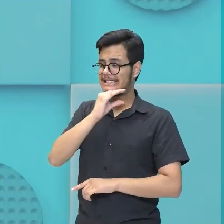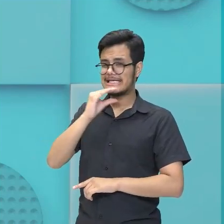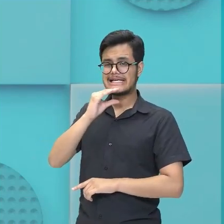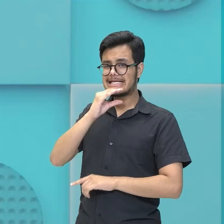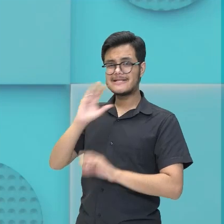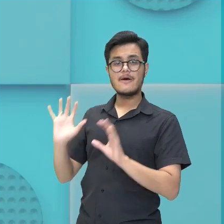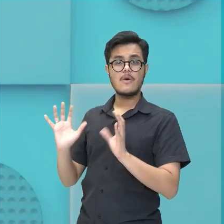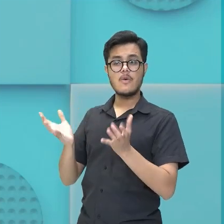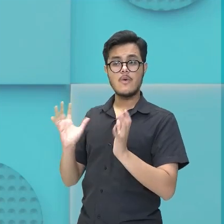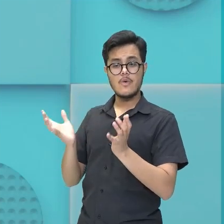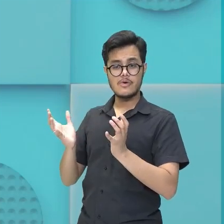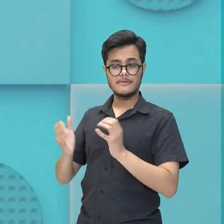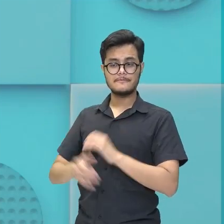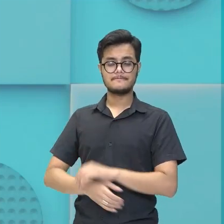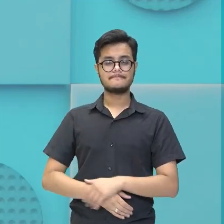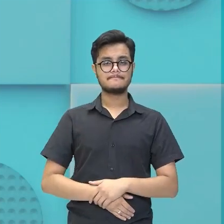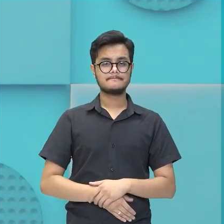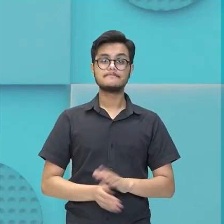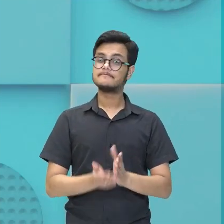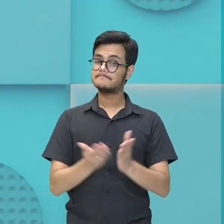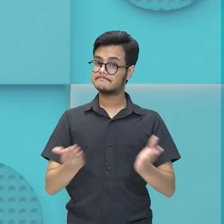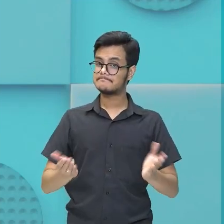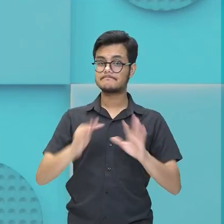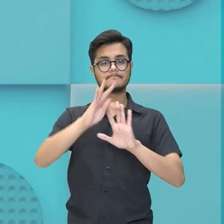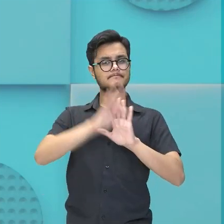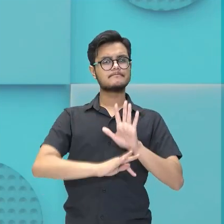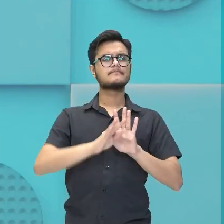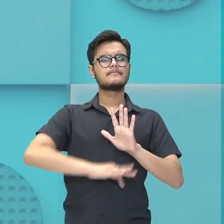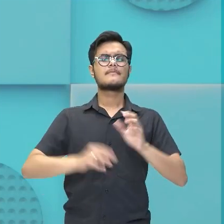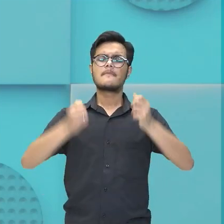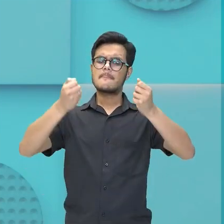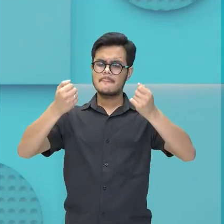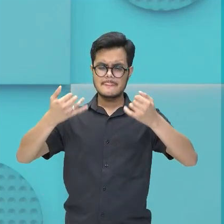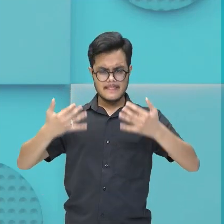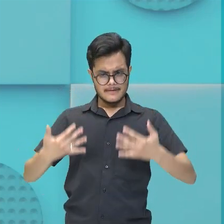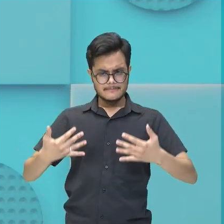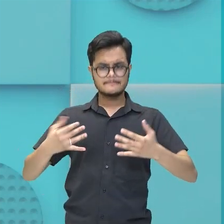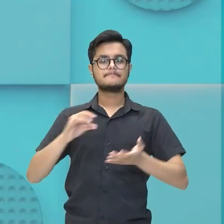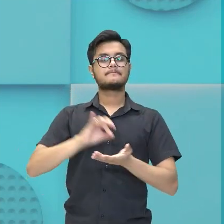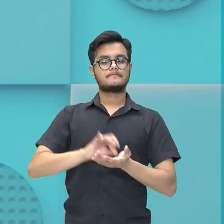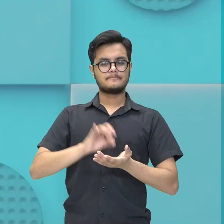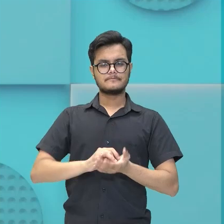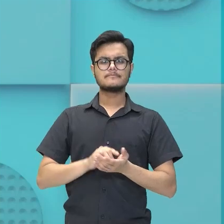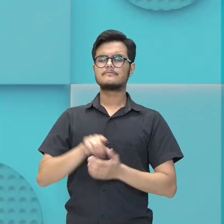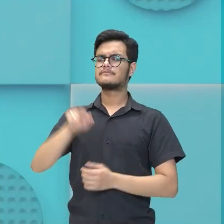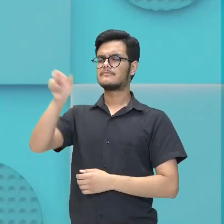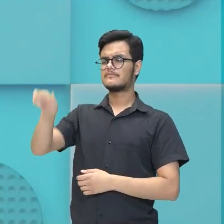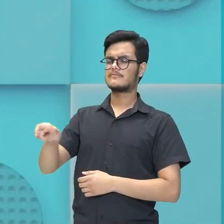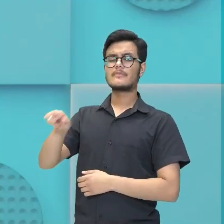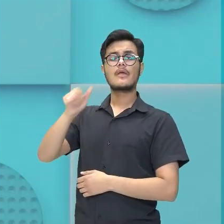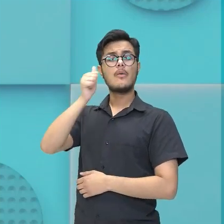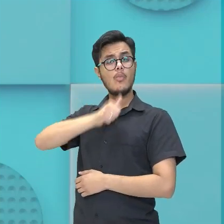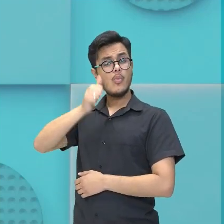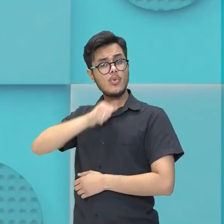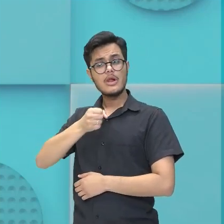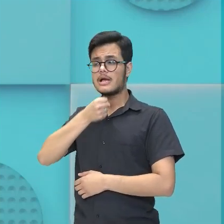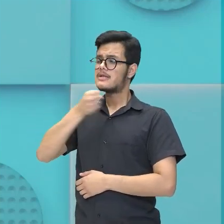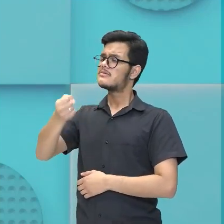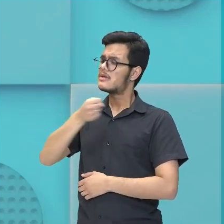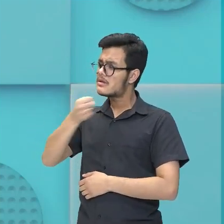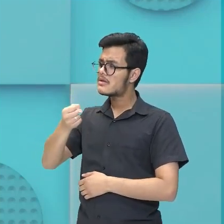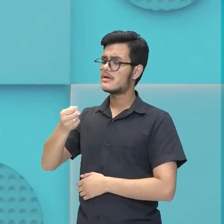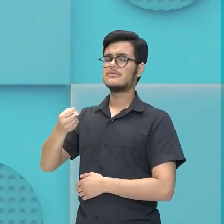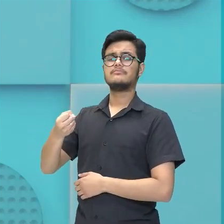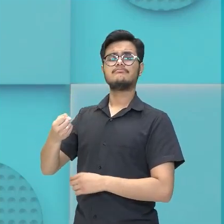a gente pode perceber no nosso texto, na fala da pessoa que foi entrevistada, o problema, a questão ali